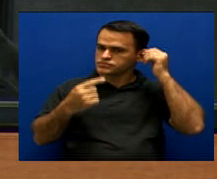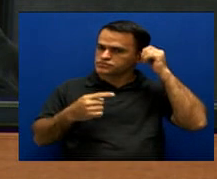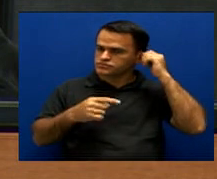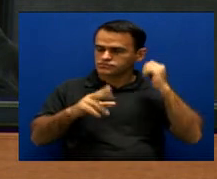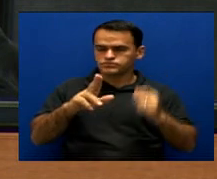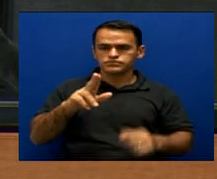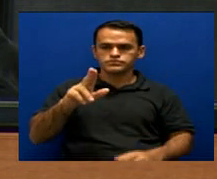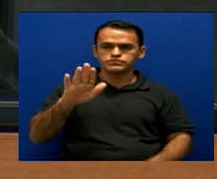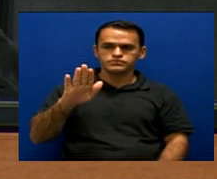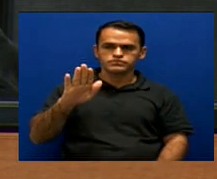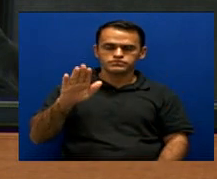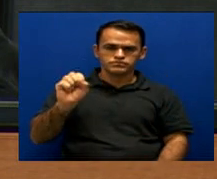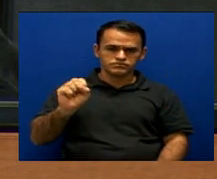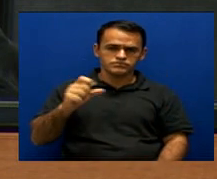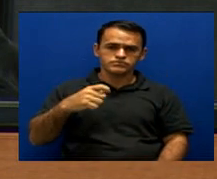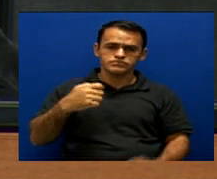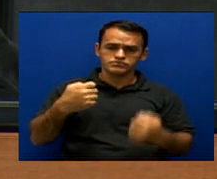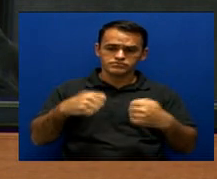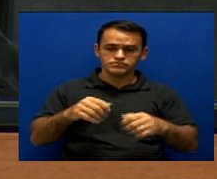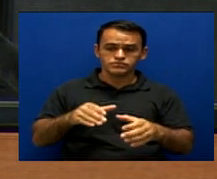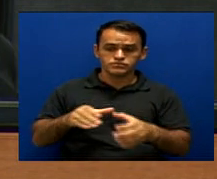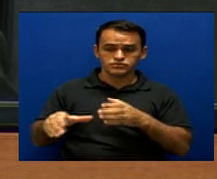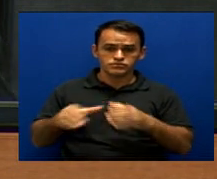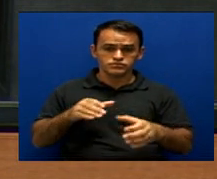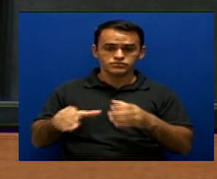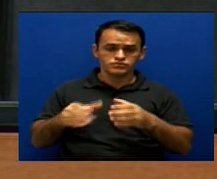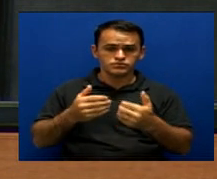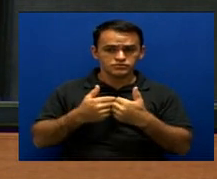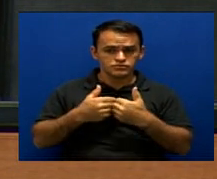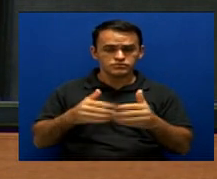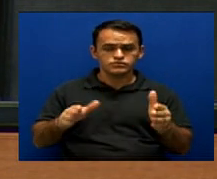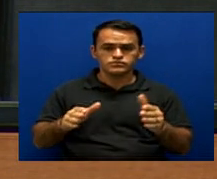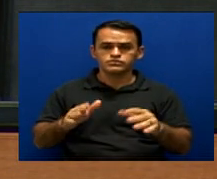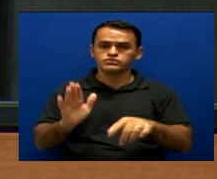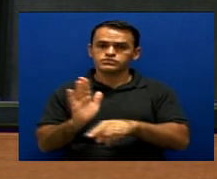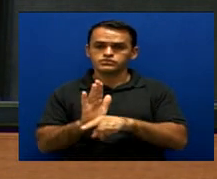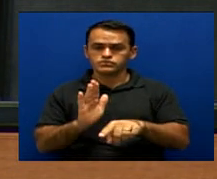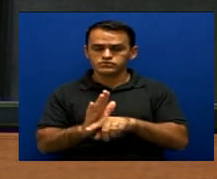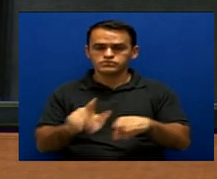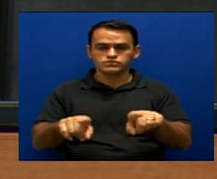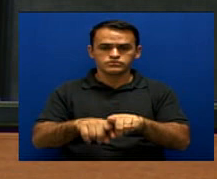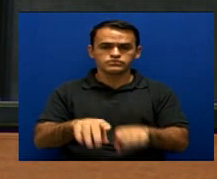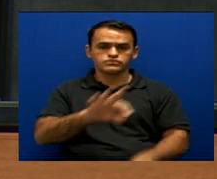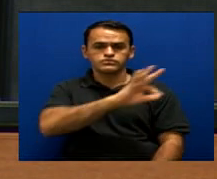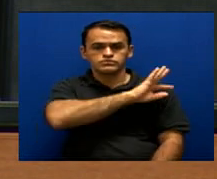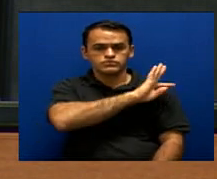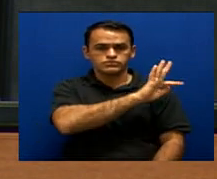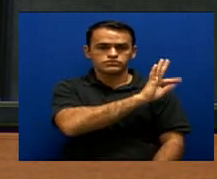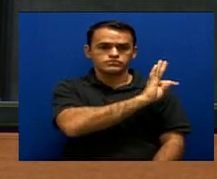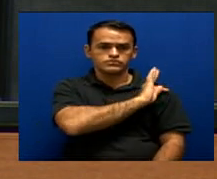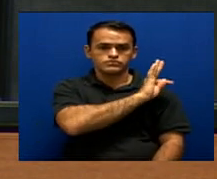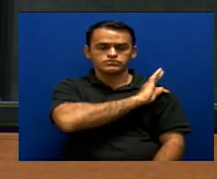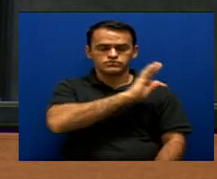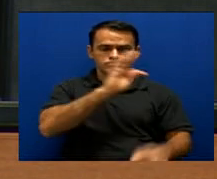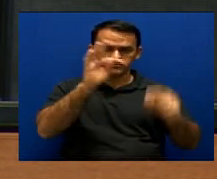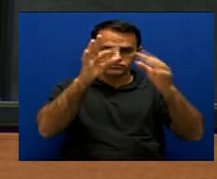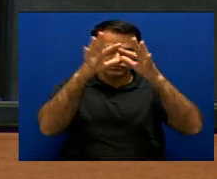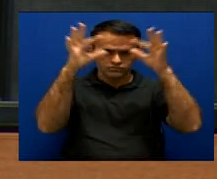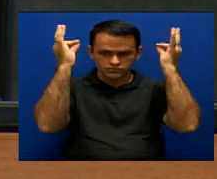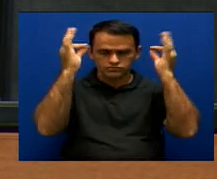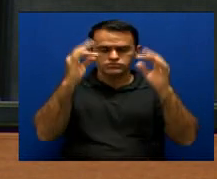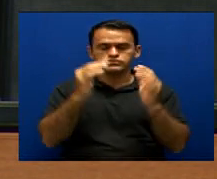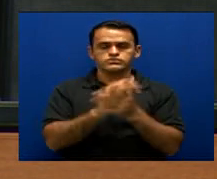nas ubs sejam abertos concursos públicos para auxiliares e técnicos de enfermagem e não sejam mais